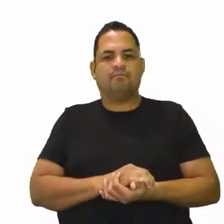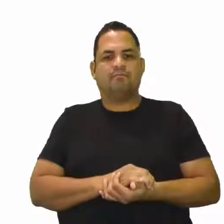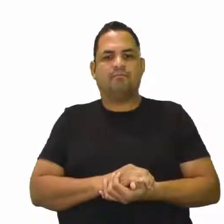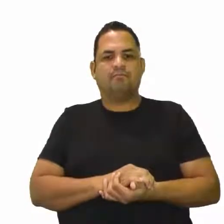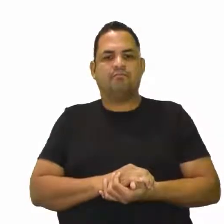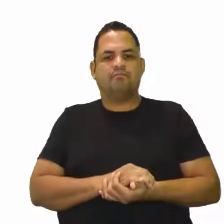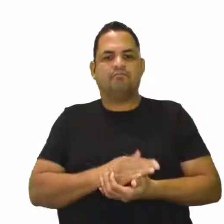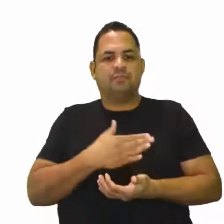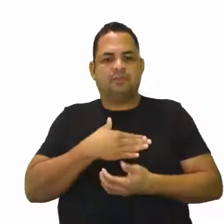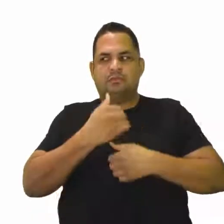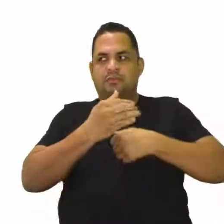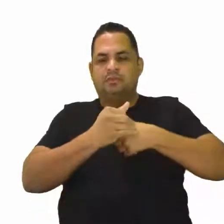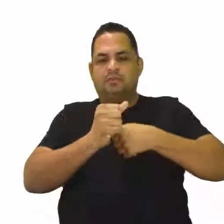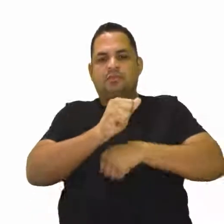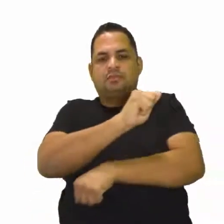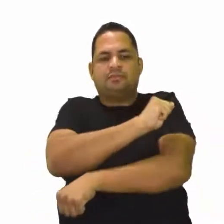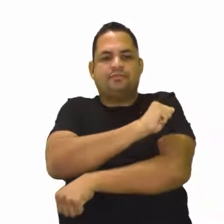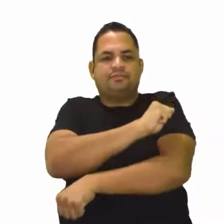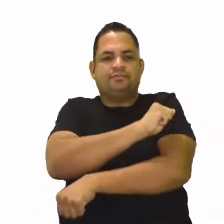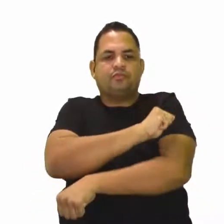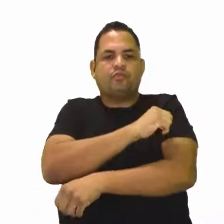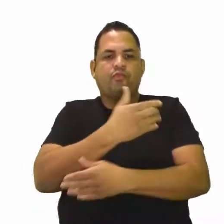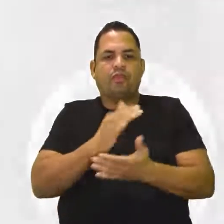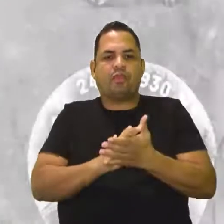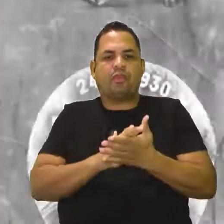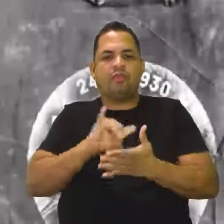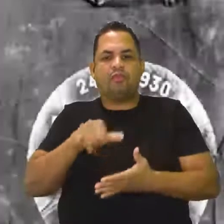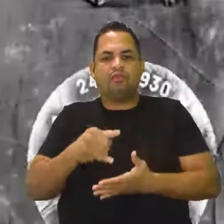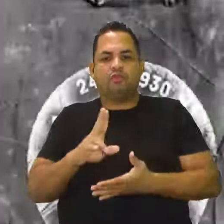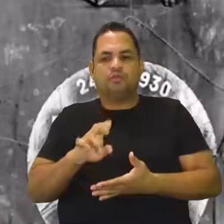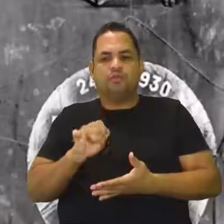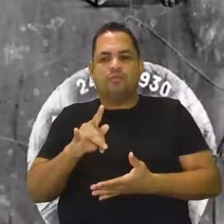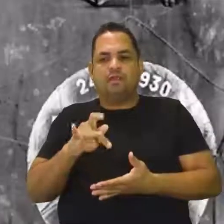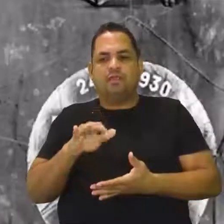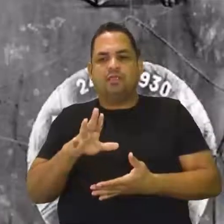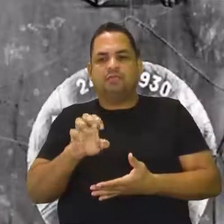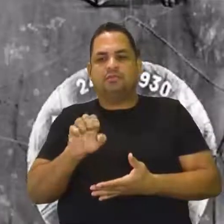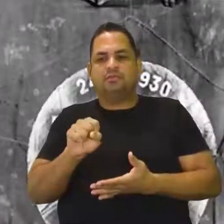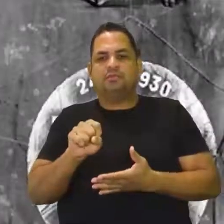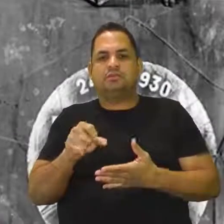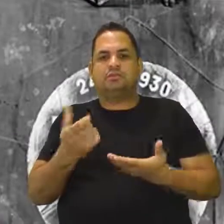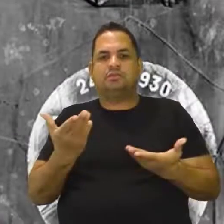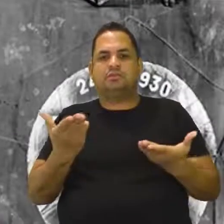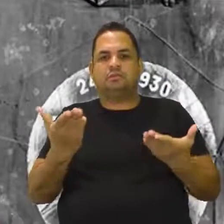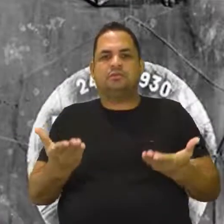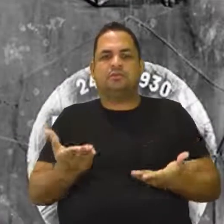Meus queridos alunos, Júlio Prestes